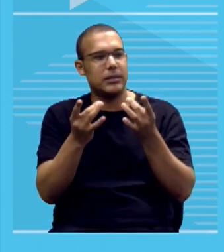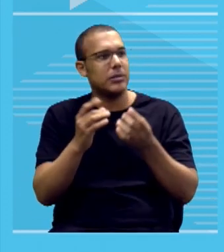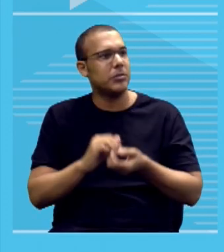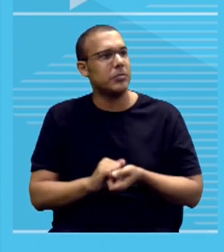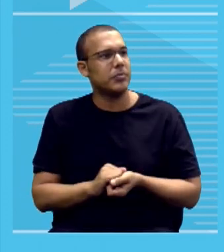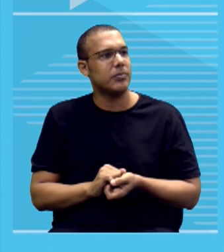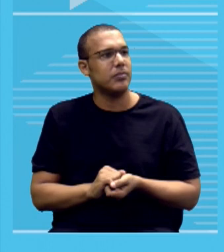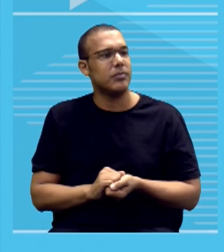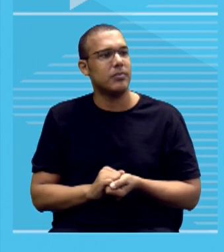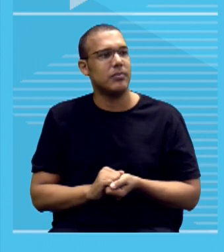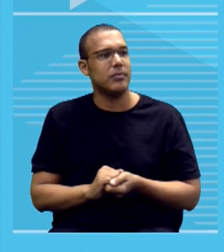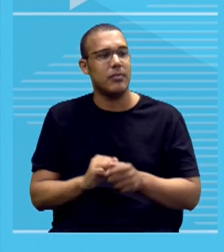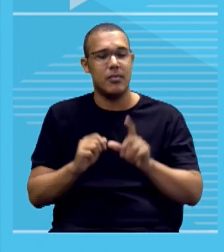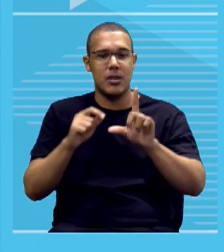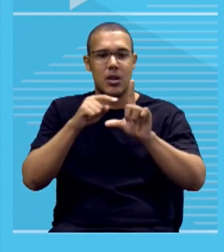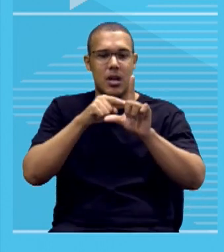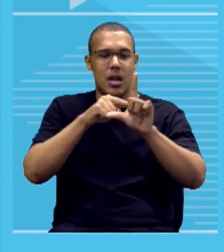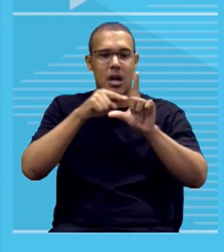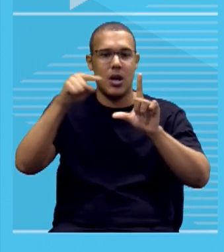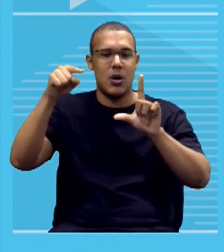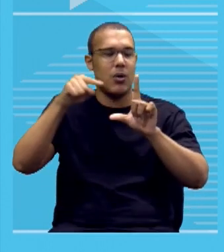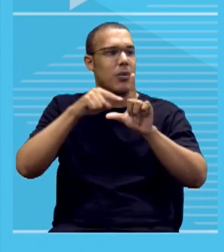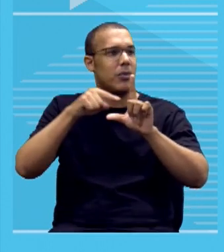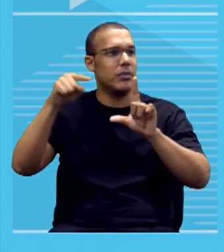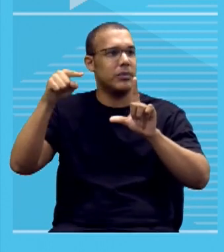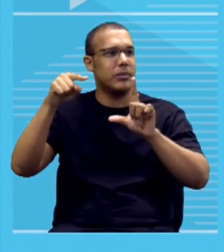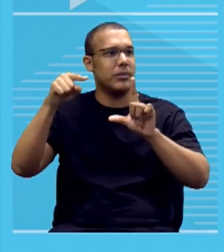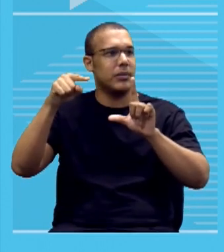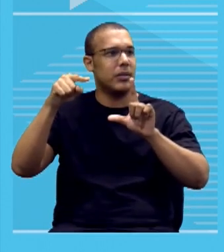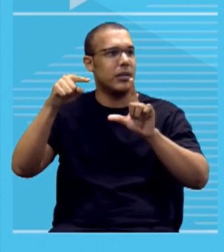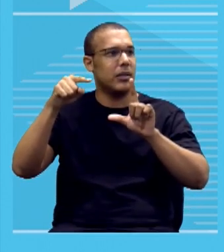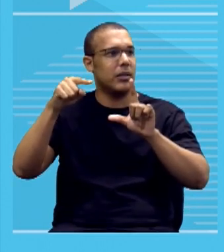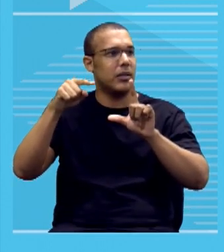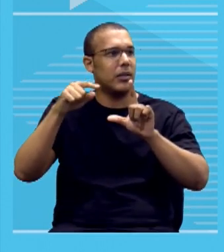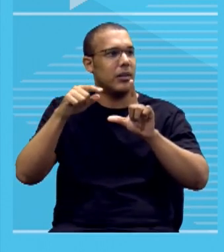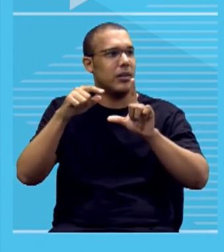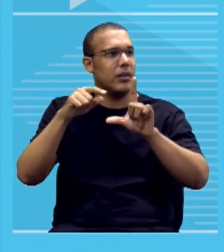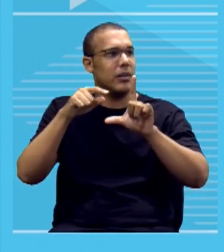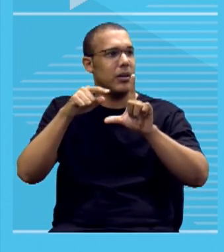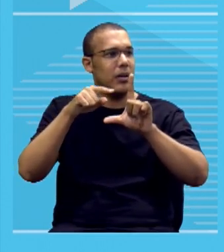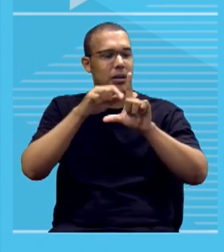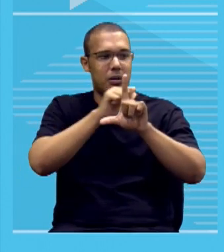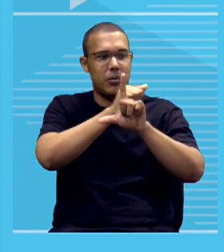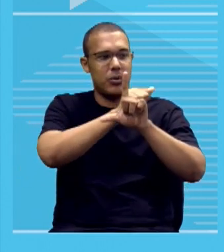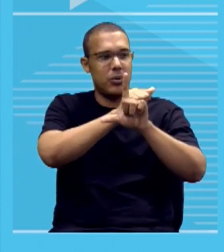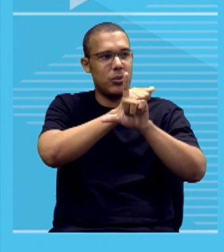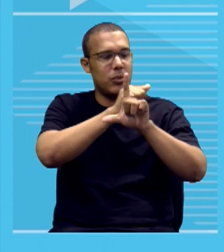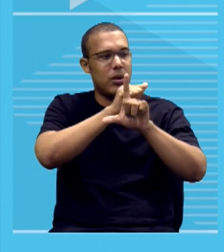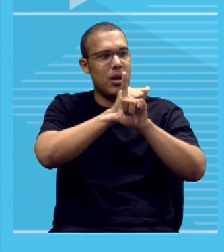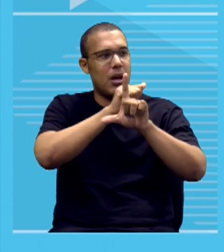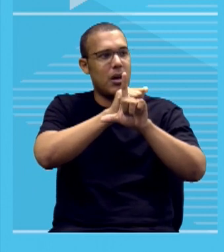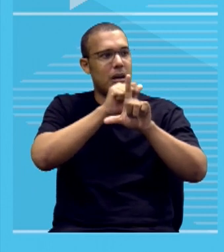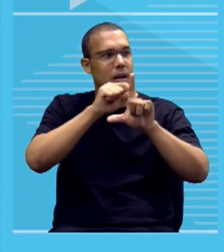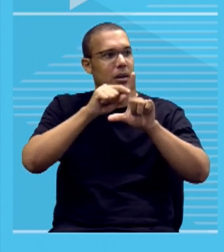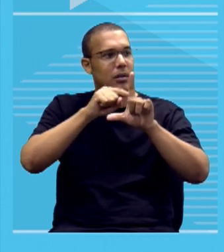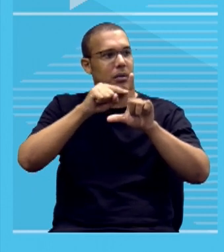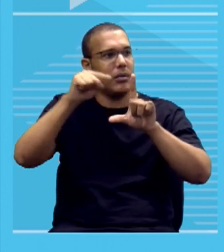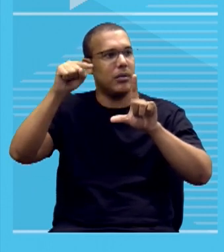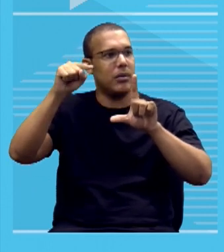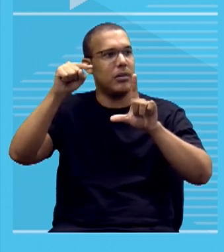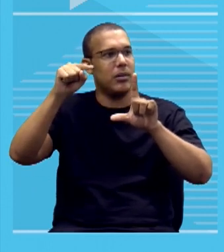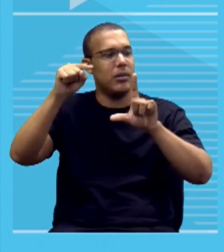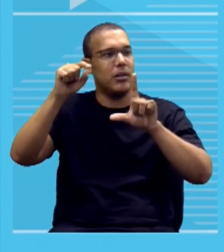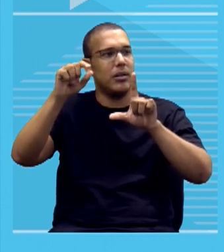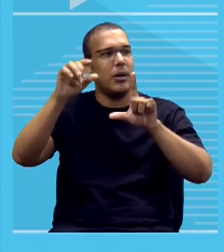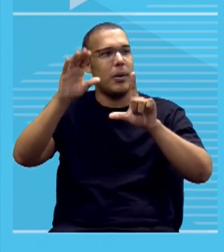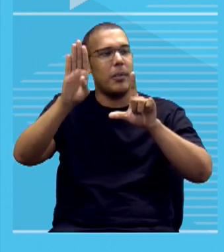Olha, isso aqui é a curva de um receptor. A curva de um receptor, ela começou aqui no ponto A. Terminou lá